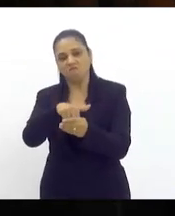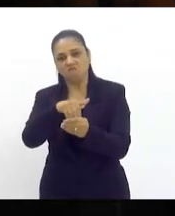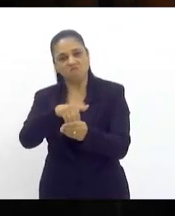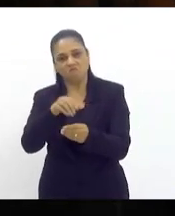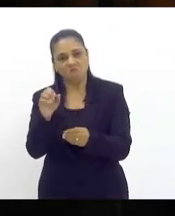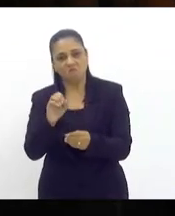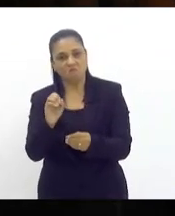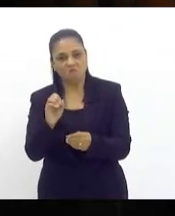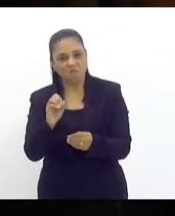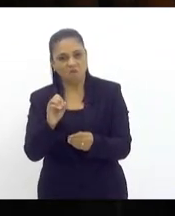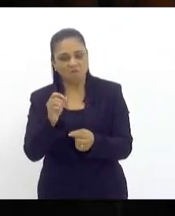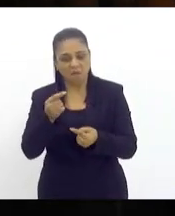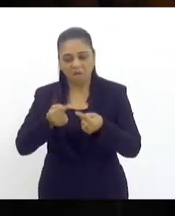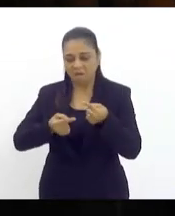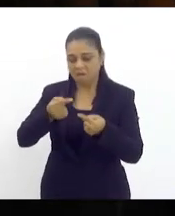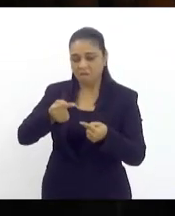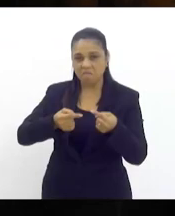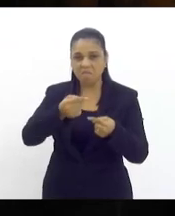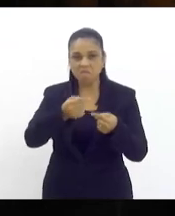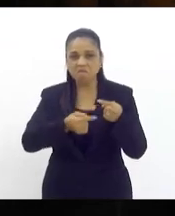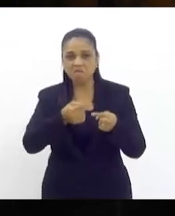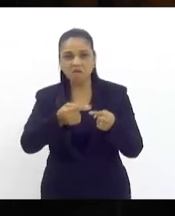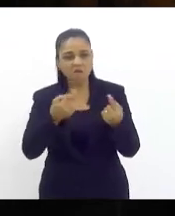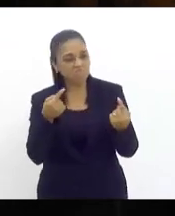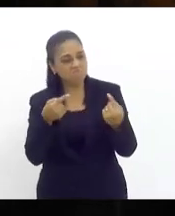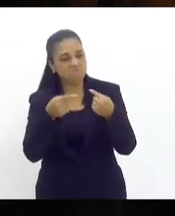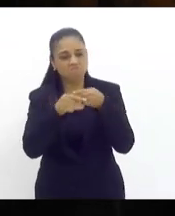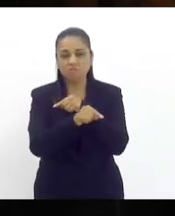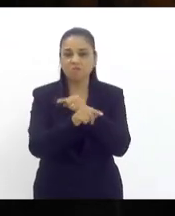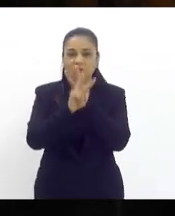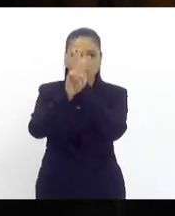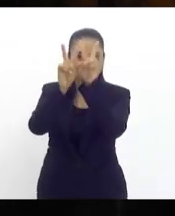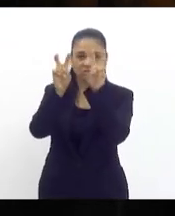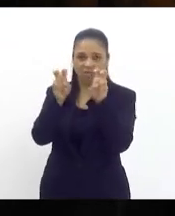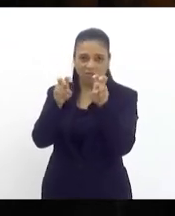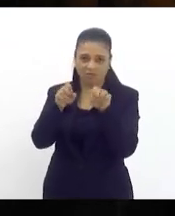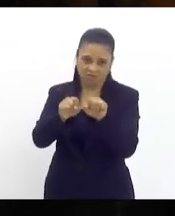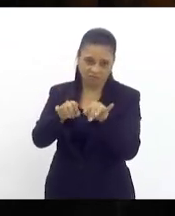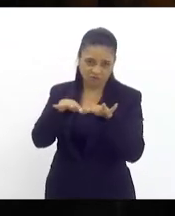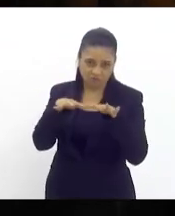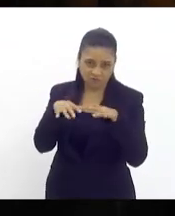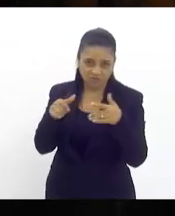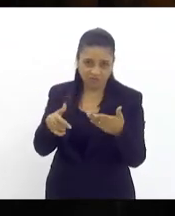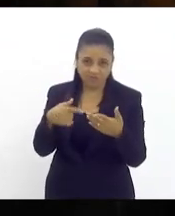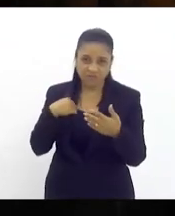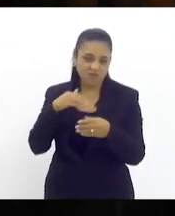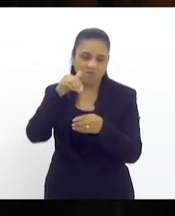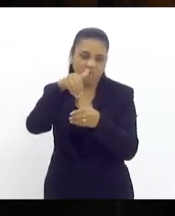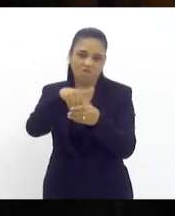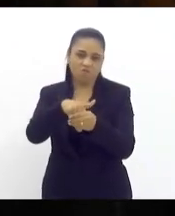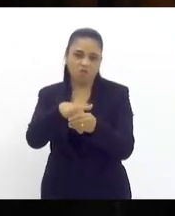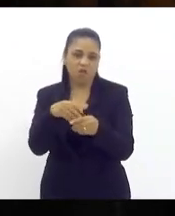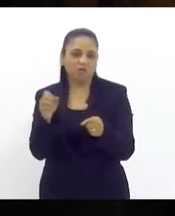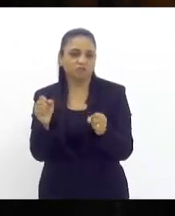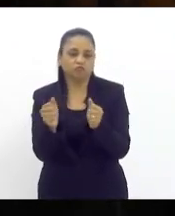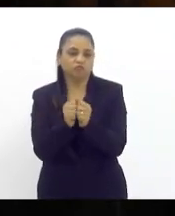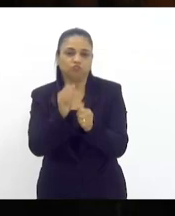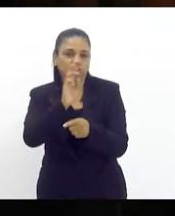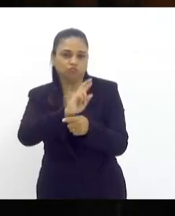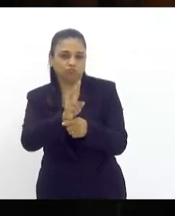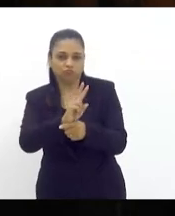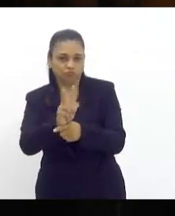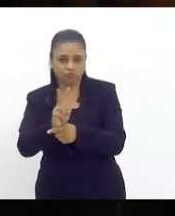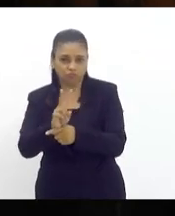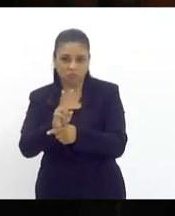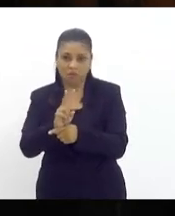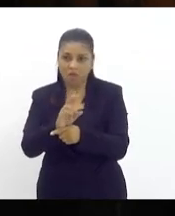uma série de narrativas ter diversando ao tema da audiência dizendo que não votaria com os guardas municipais Mas é óbvio que